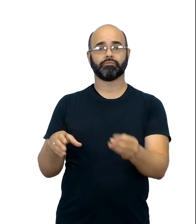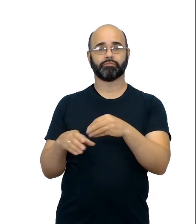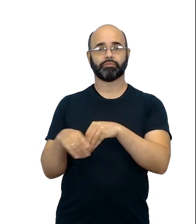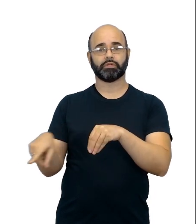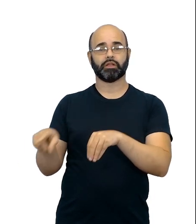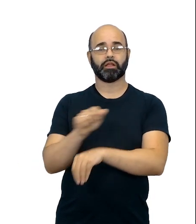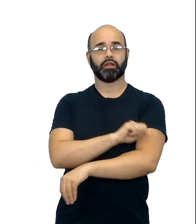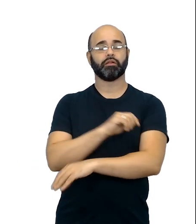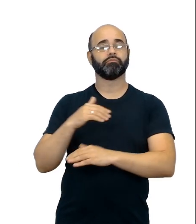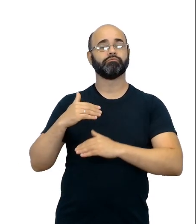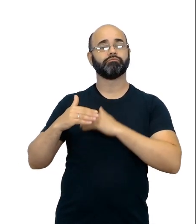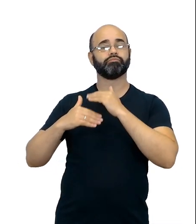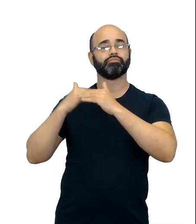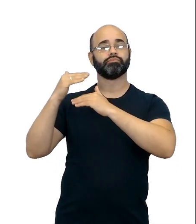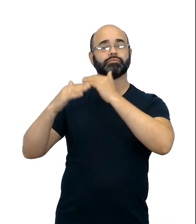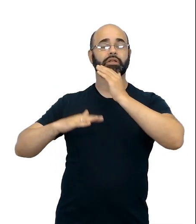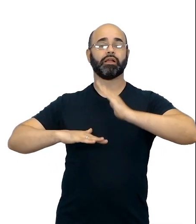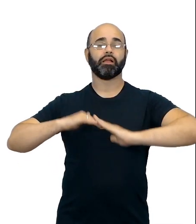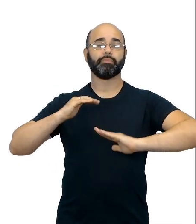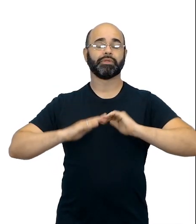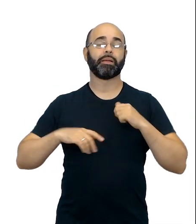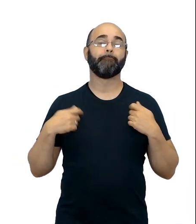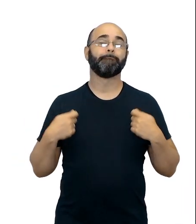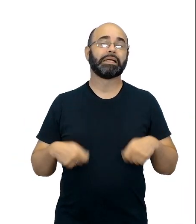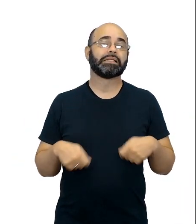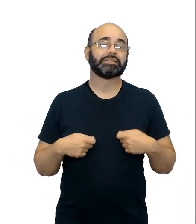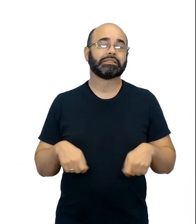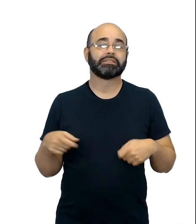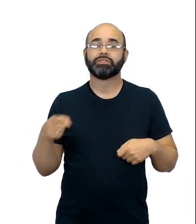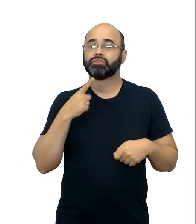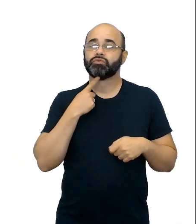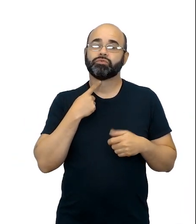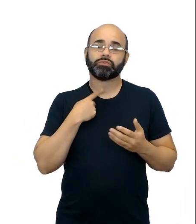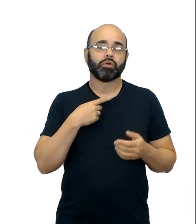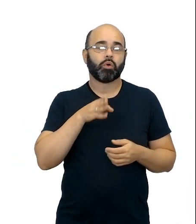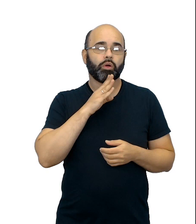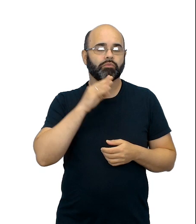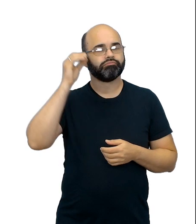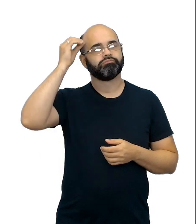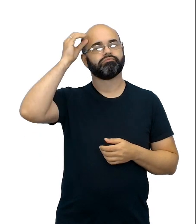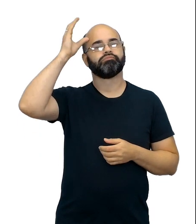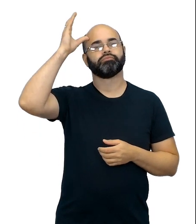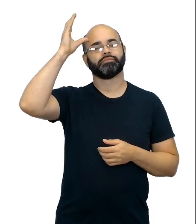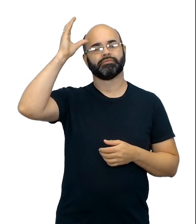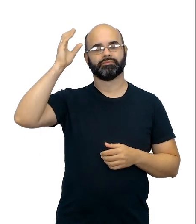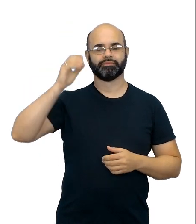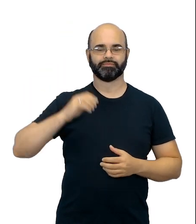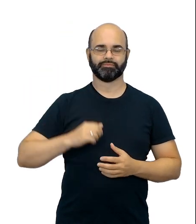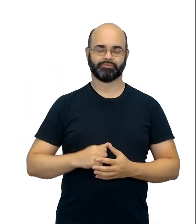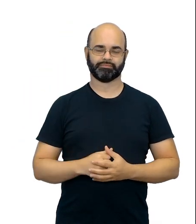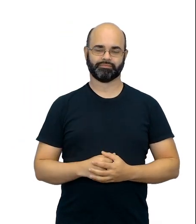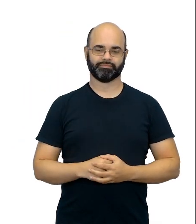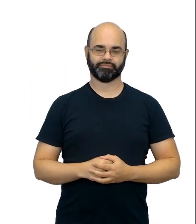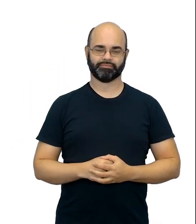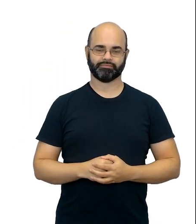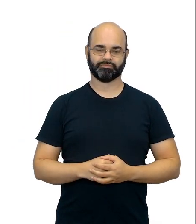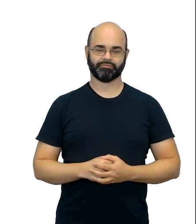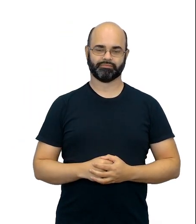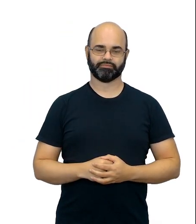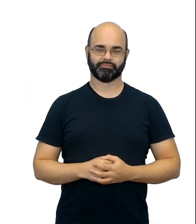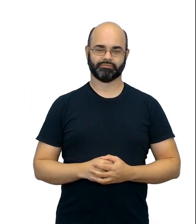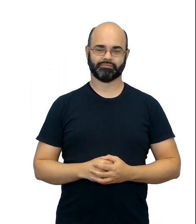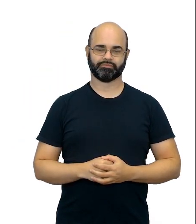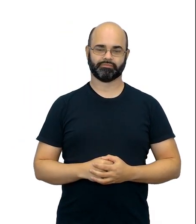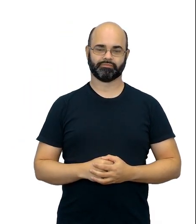em suas habilidades necessárias para construir conhecimentos. Então, de certa maneira, ele está percorrendo,